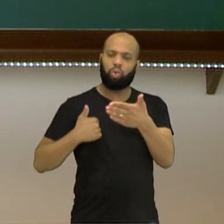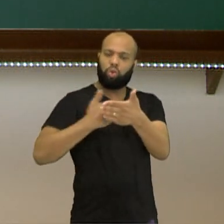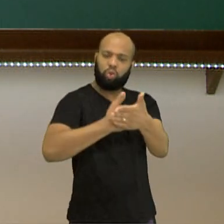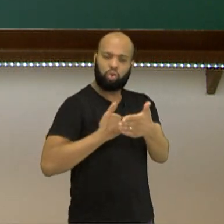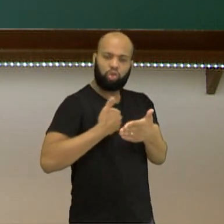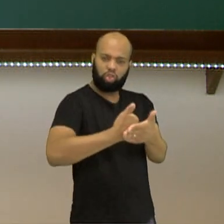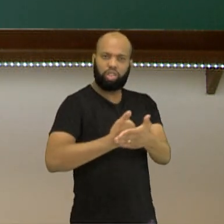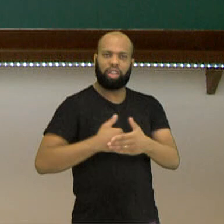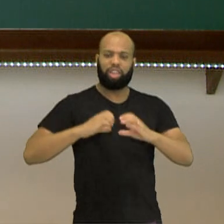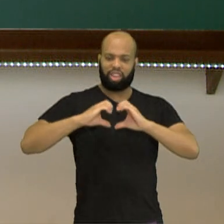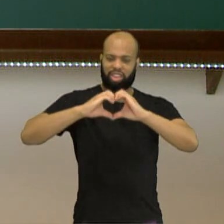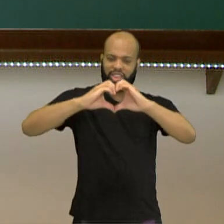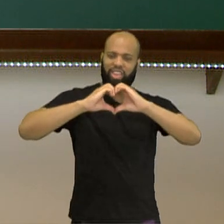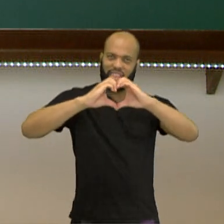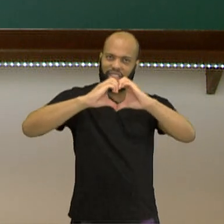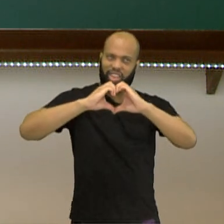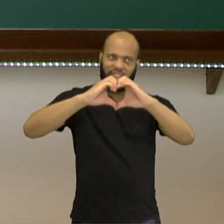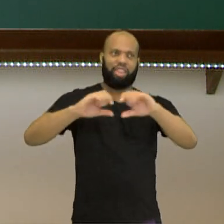amei,